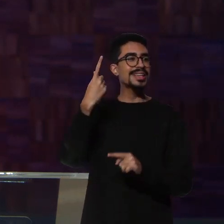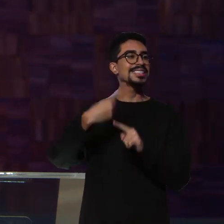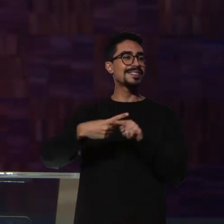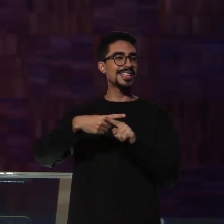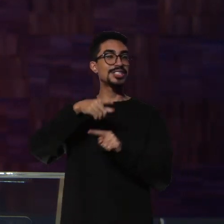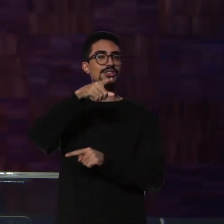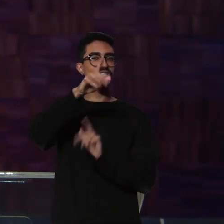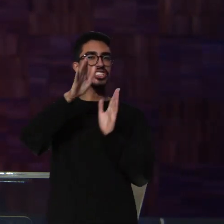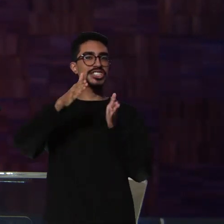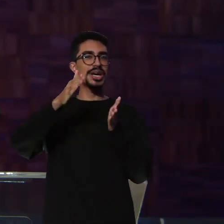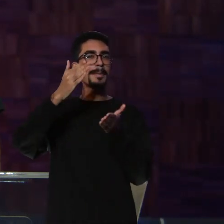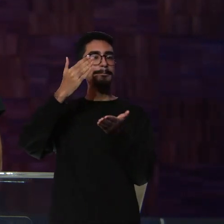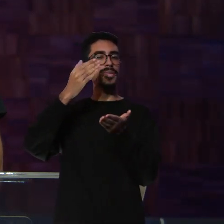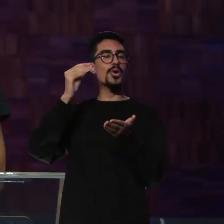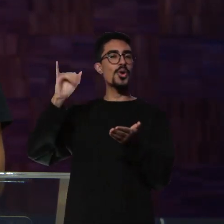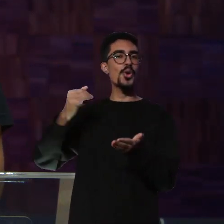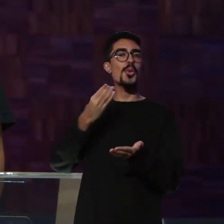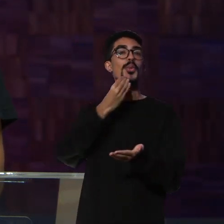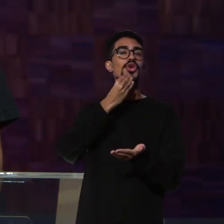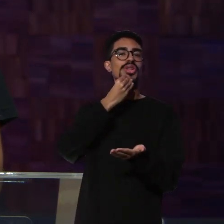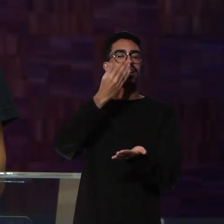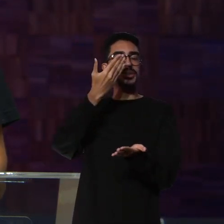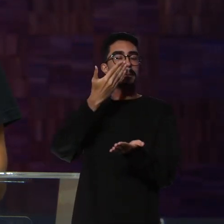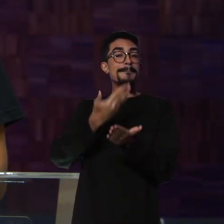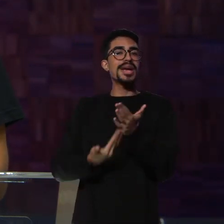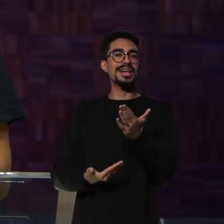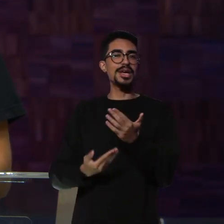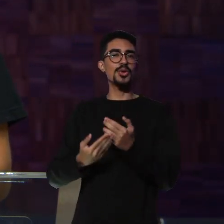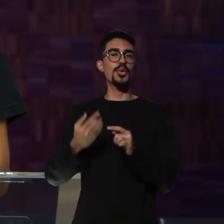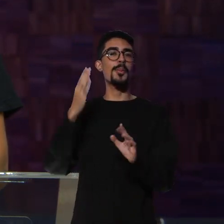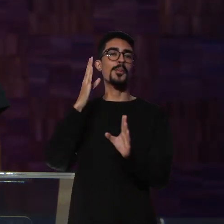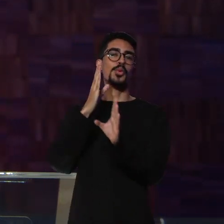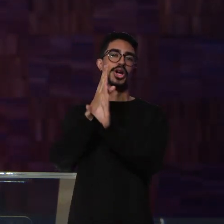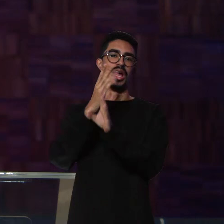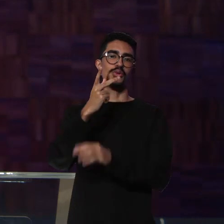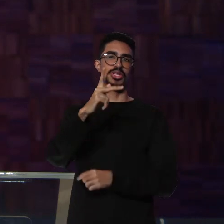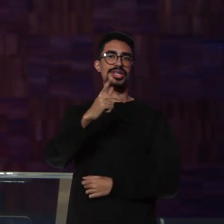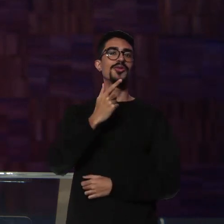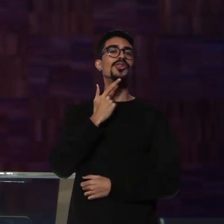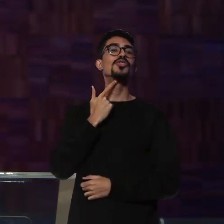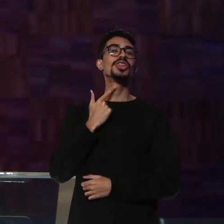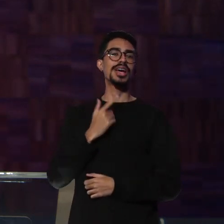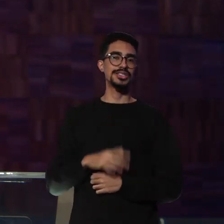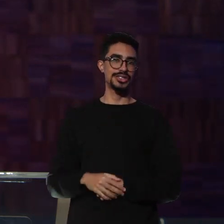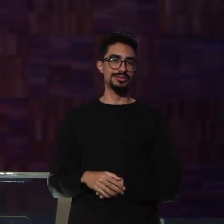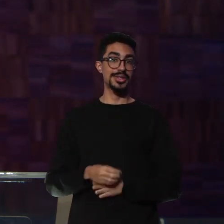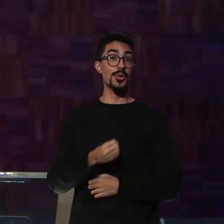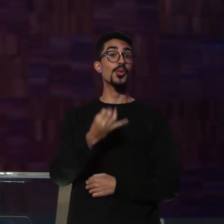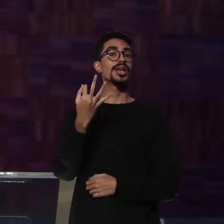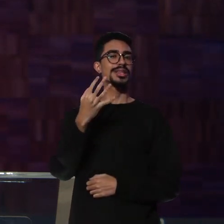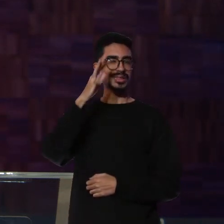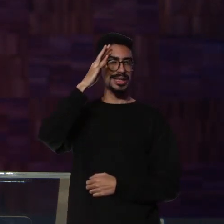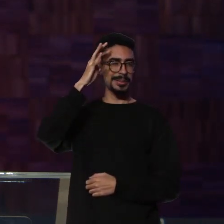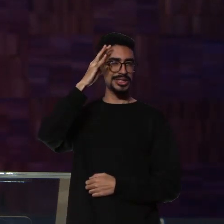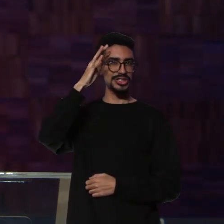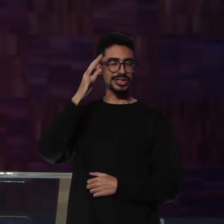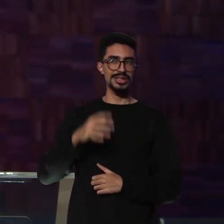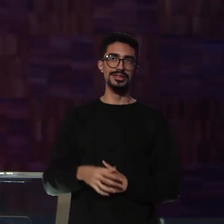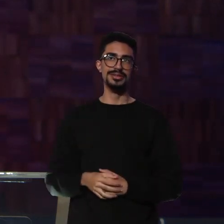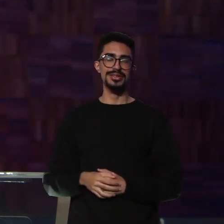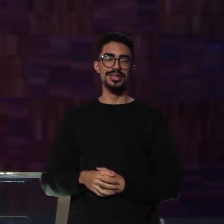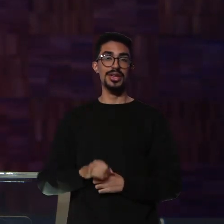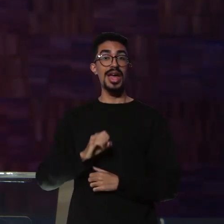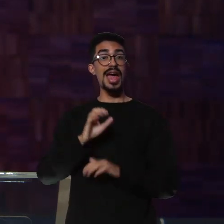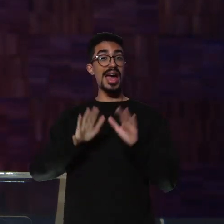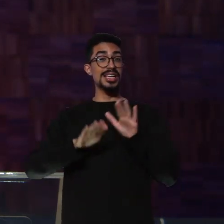na vida por causa da carne, por causa da tua vontade, por causa do teu ímpeto, por causa da tua língua grande, por